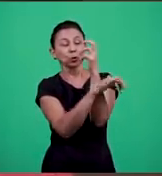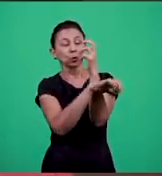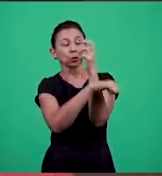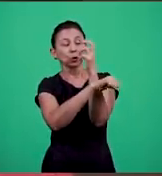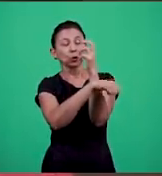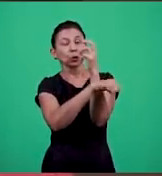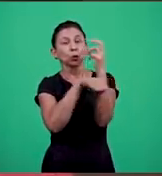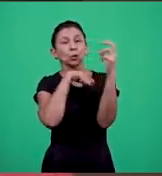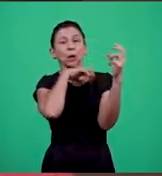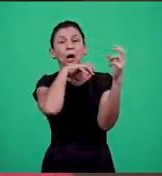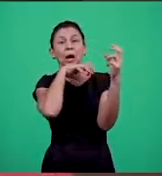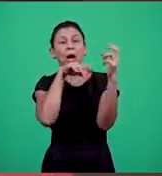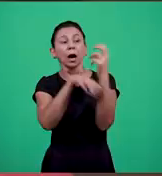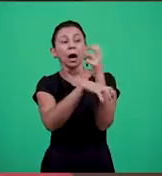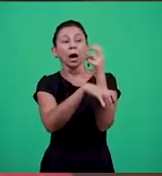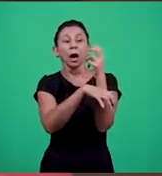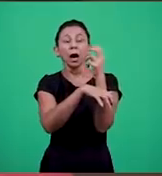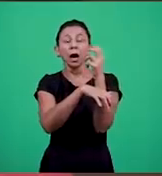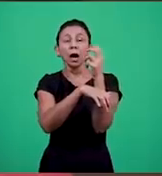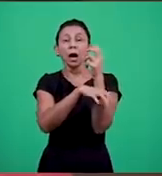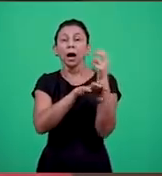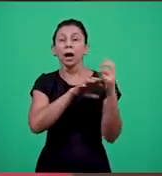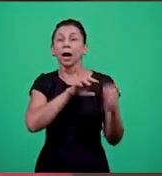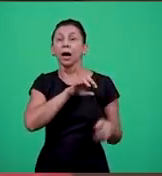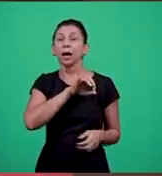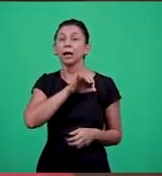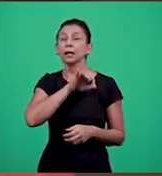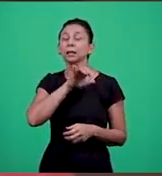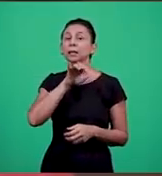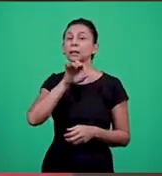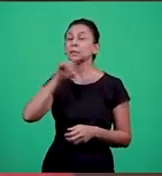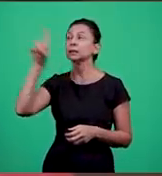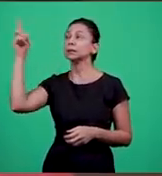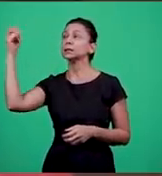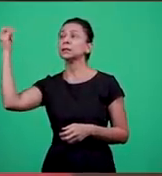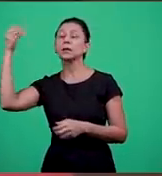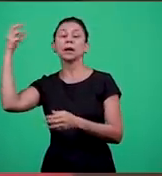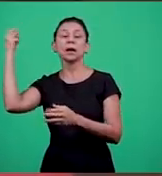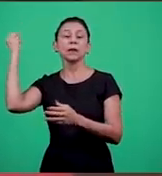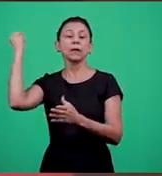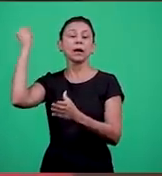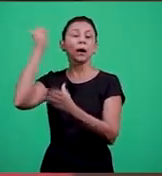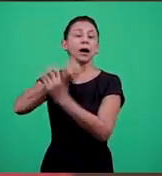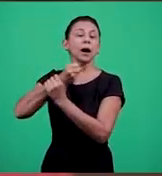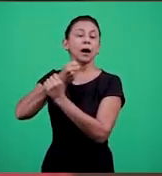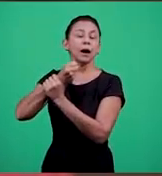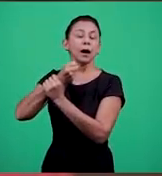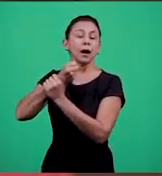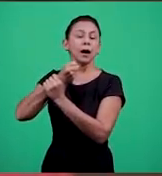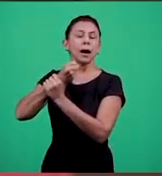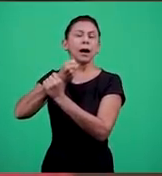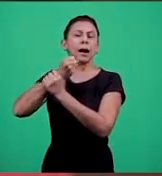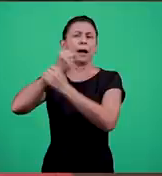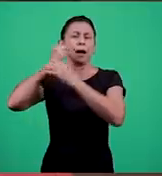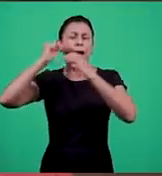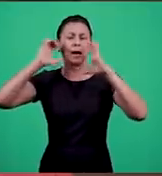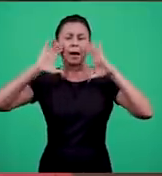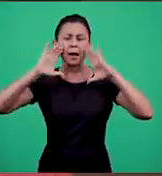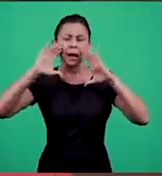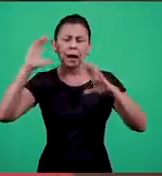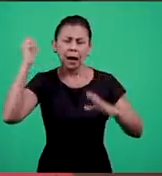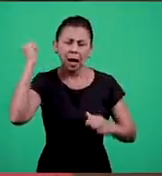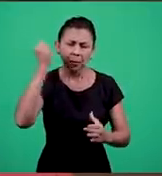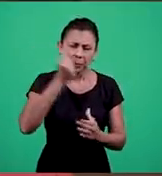com Abraão: Abraão! E quando Abraão olhou para trás, ele viu